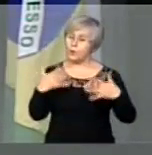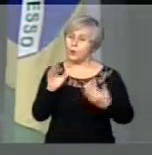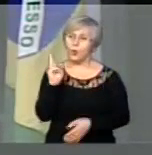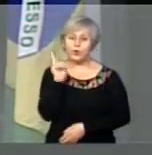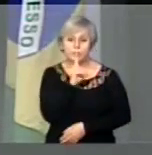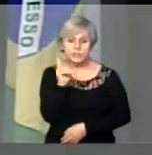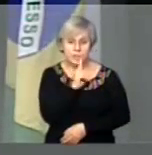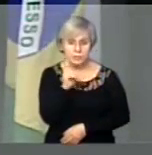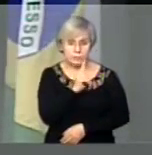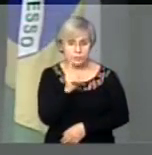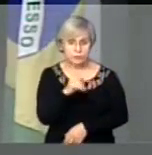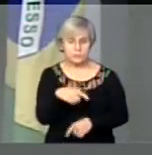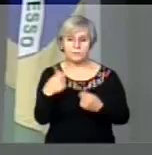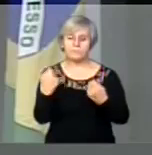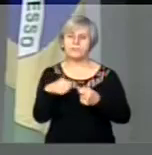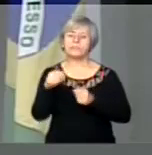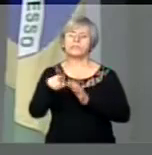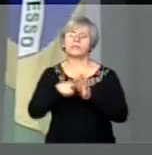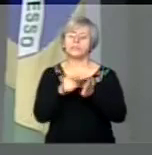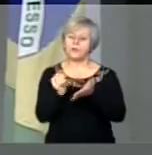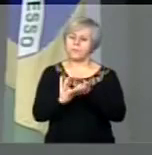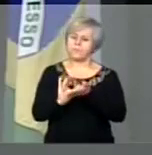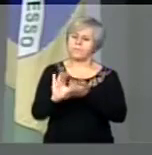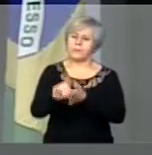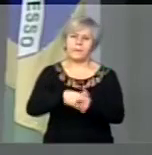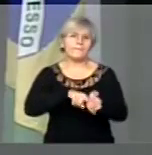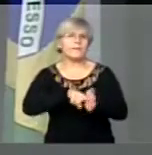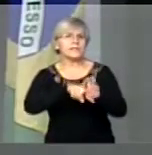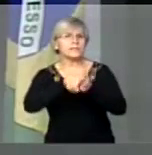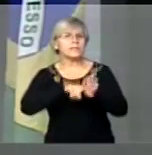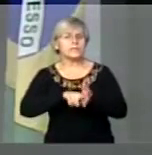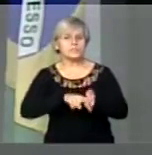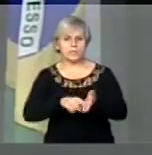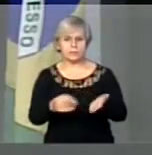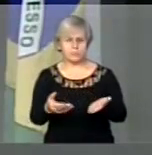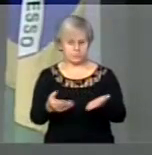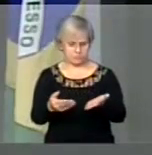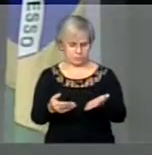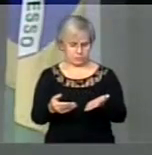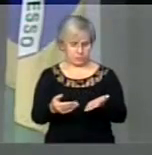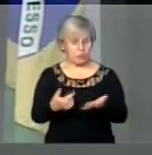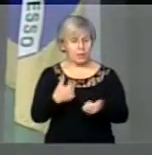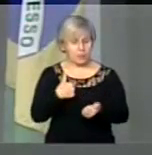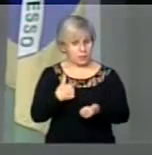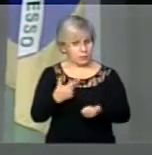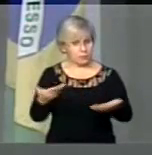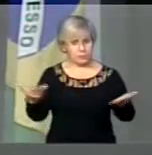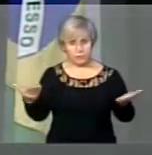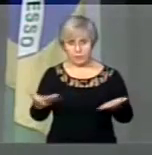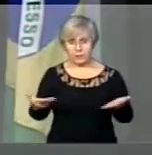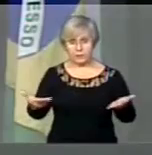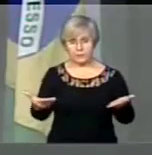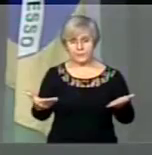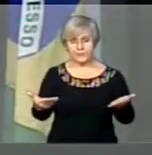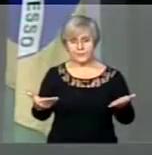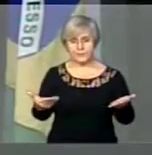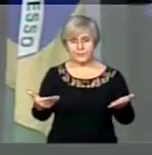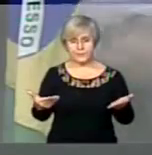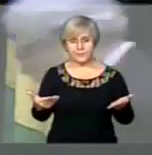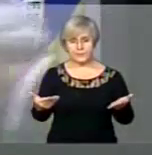desesperadamente, ministro, de investimento em pesquisa. Eu faço aqui